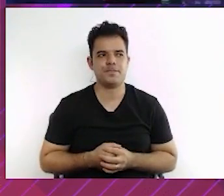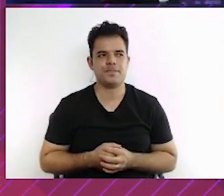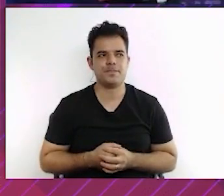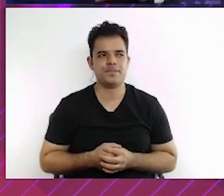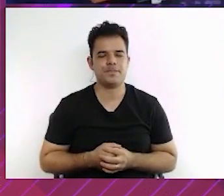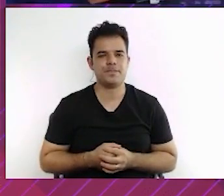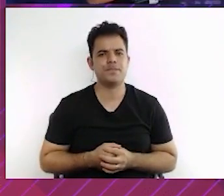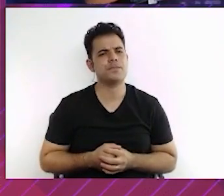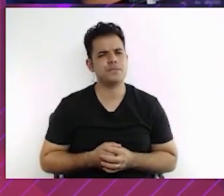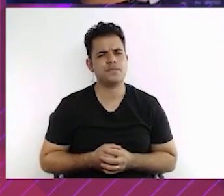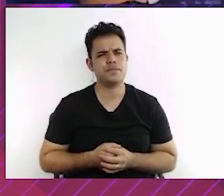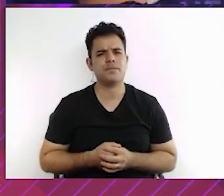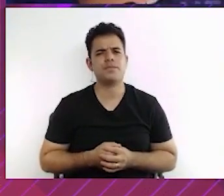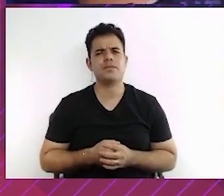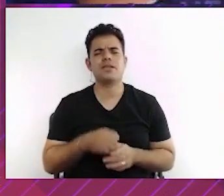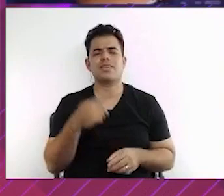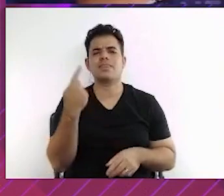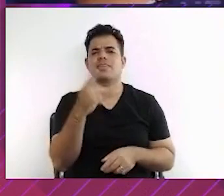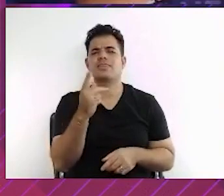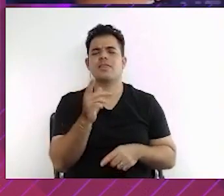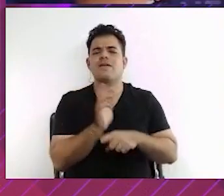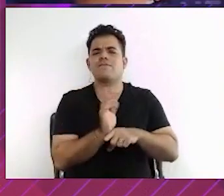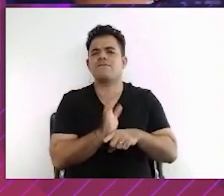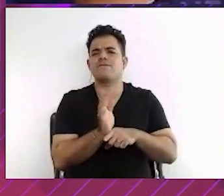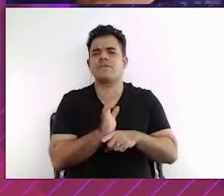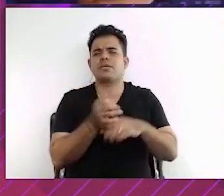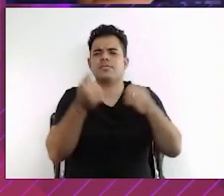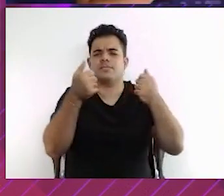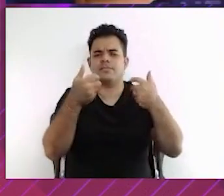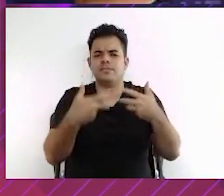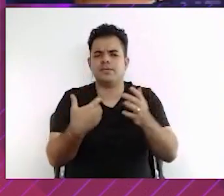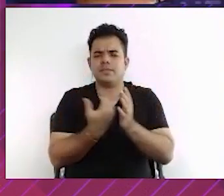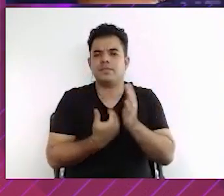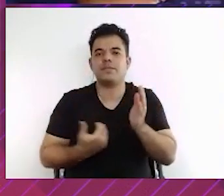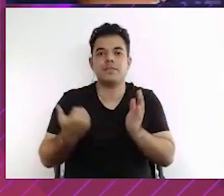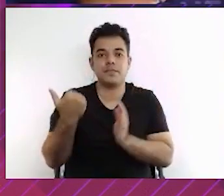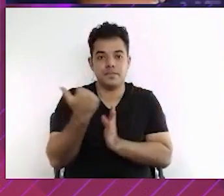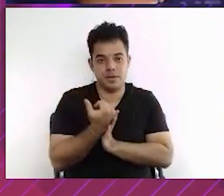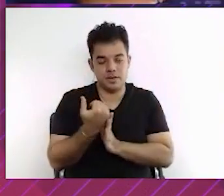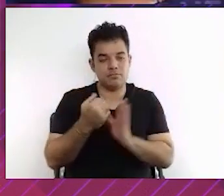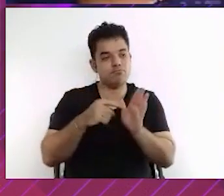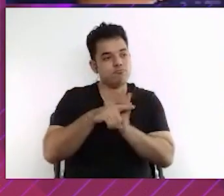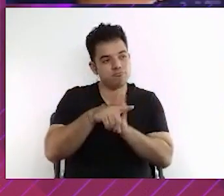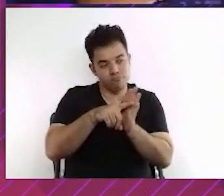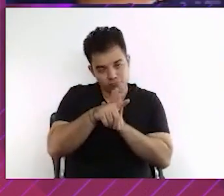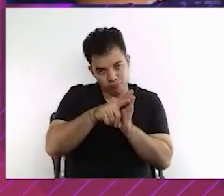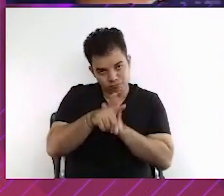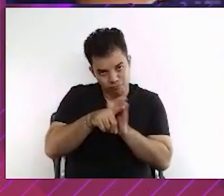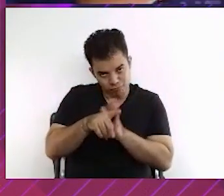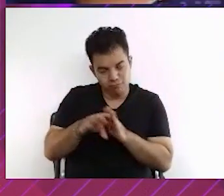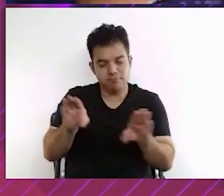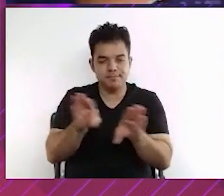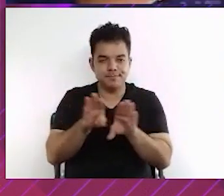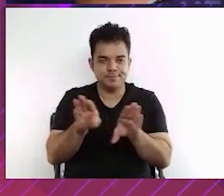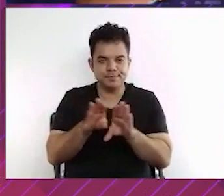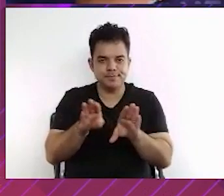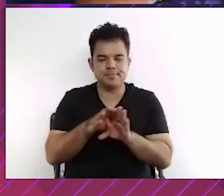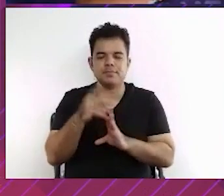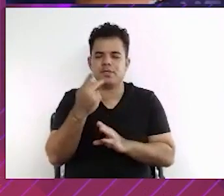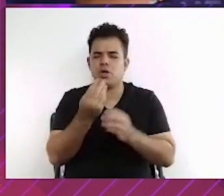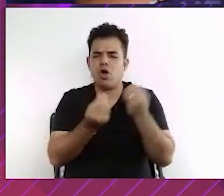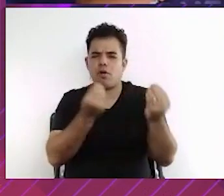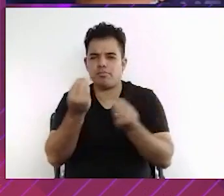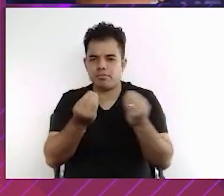Eu fiz um vídeo explicando mais como você pode analisar séries temporais e fazer previsões